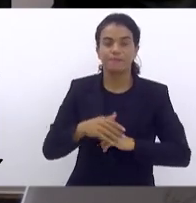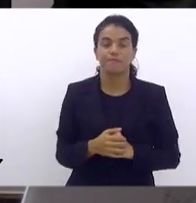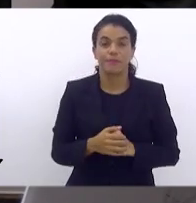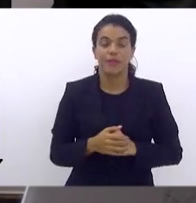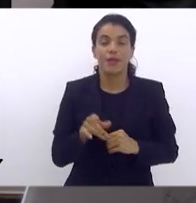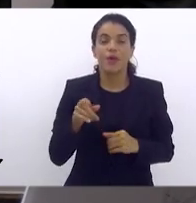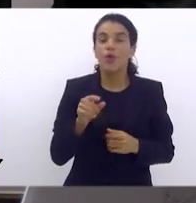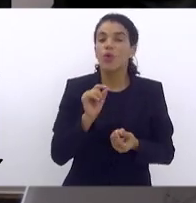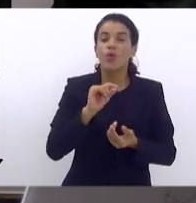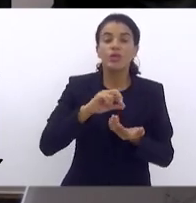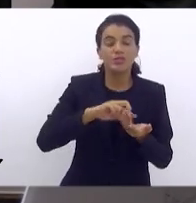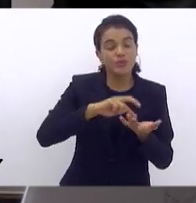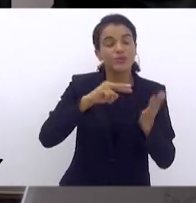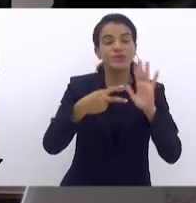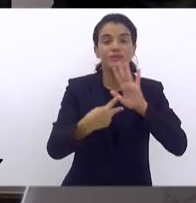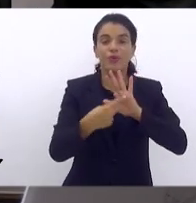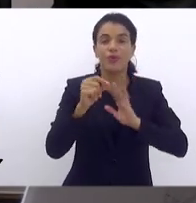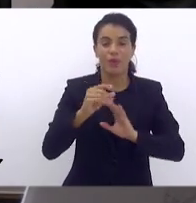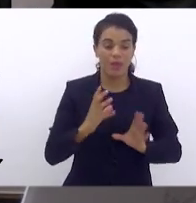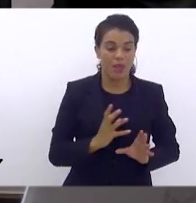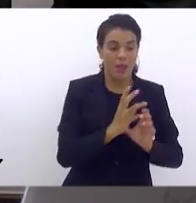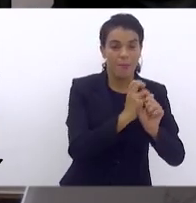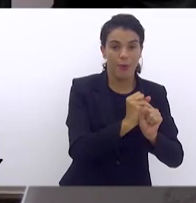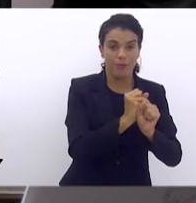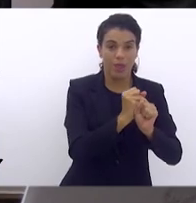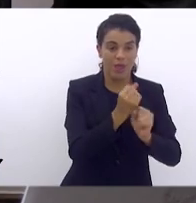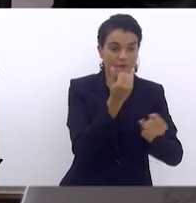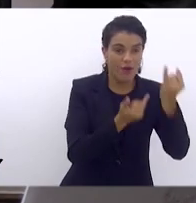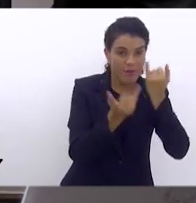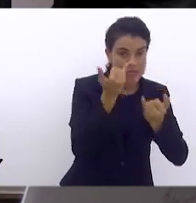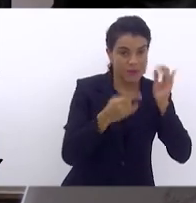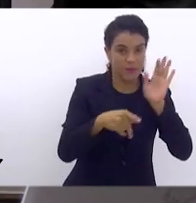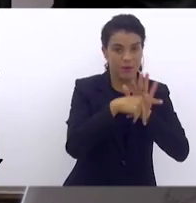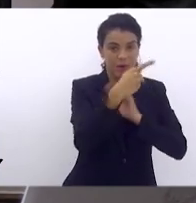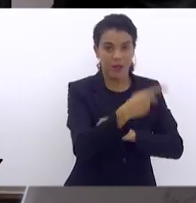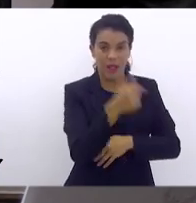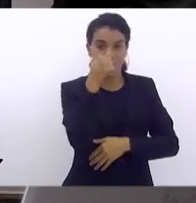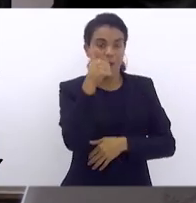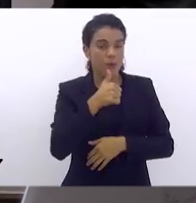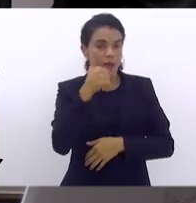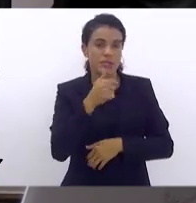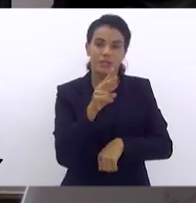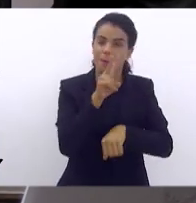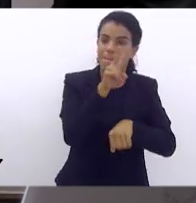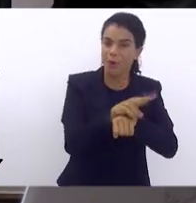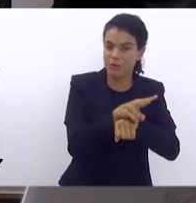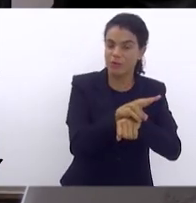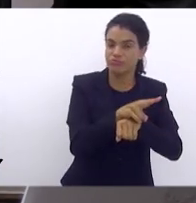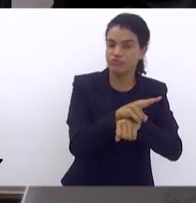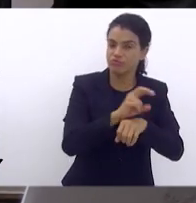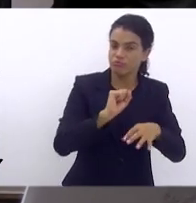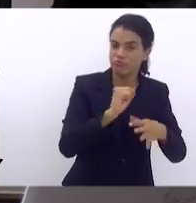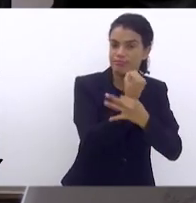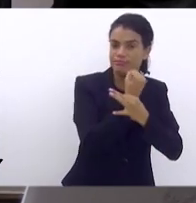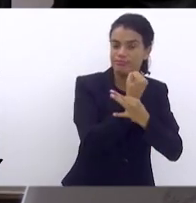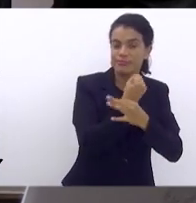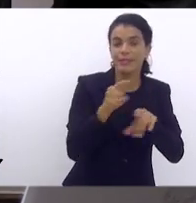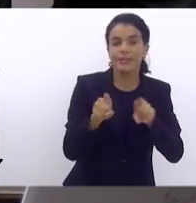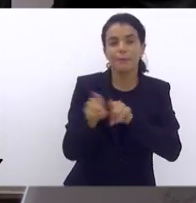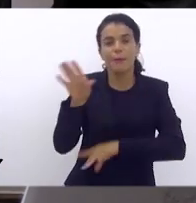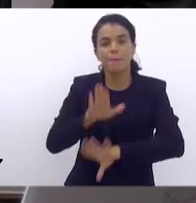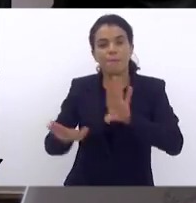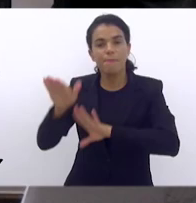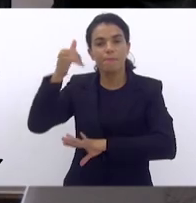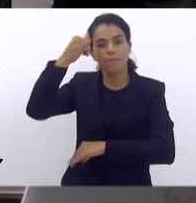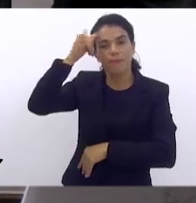faz com que né os dados pessoais dessas mulheres elas sejam sejam protegidos e haja realmente uma prevenção